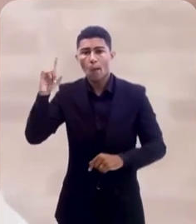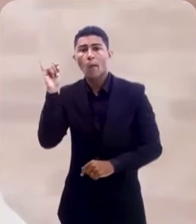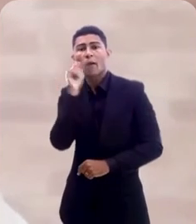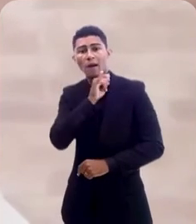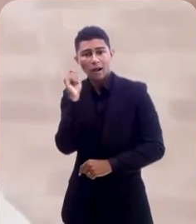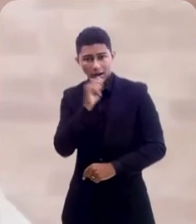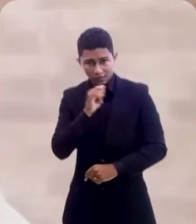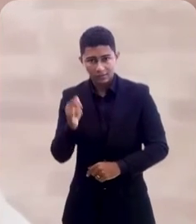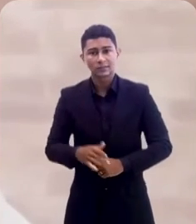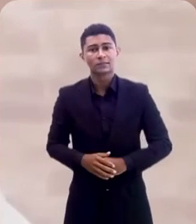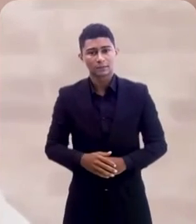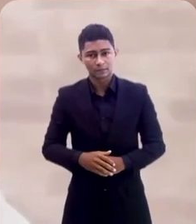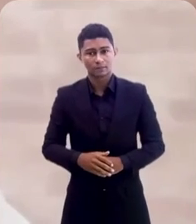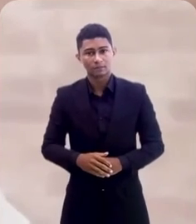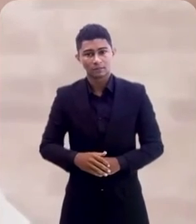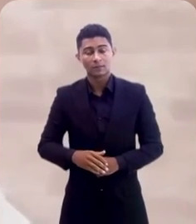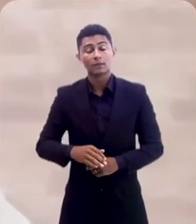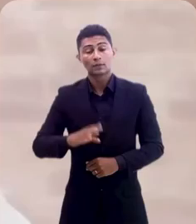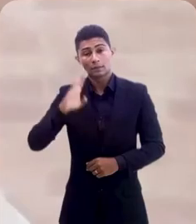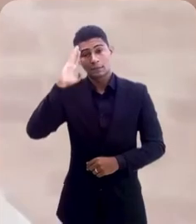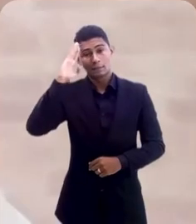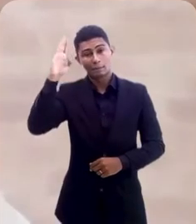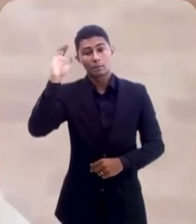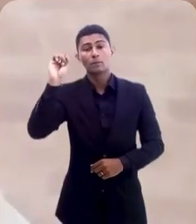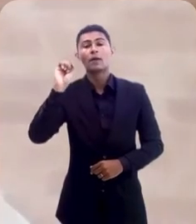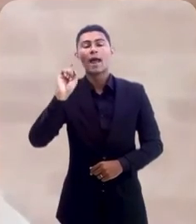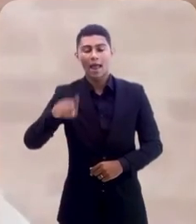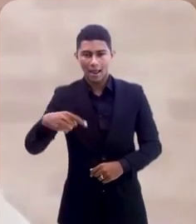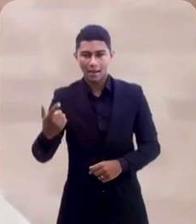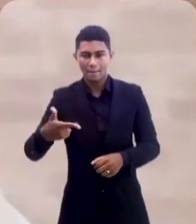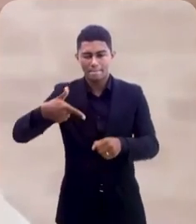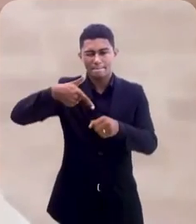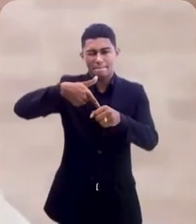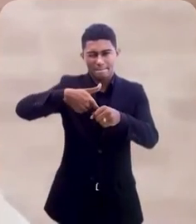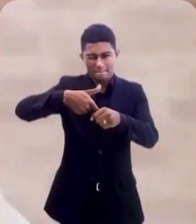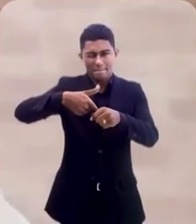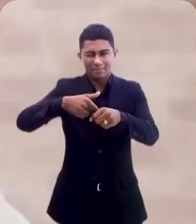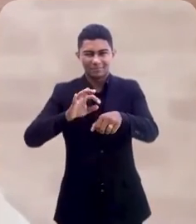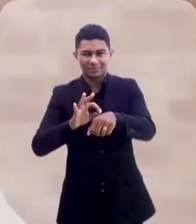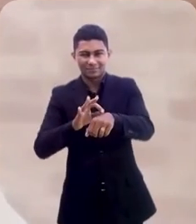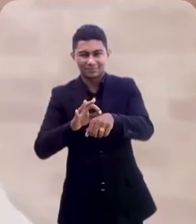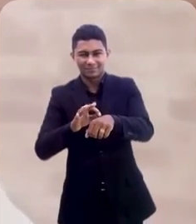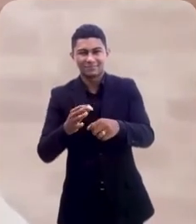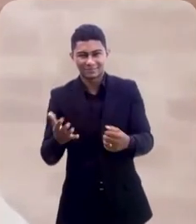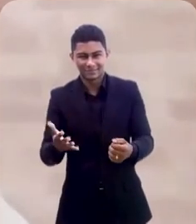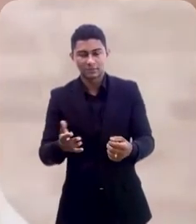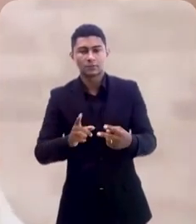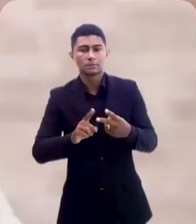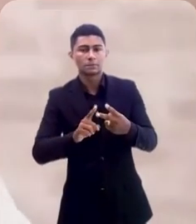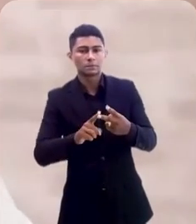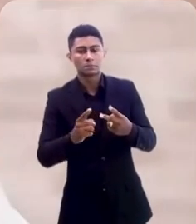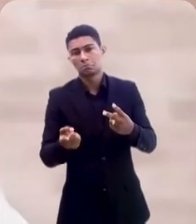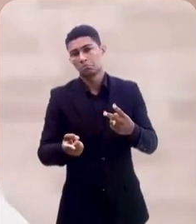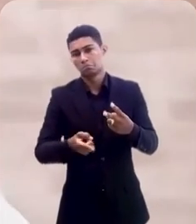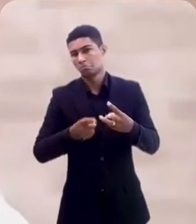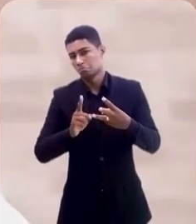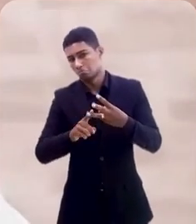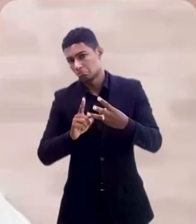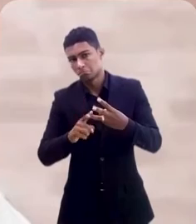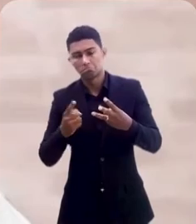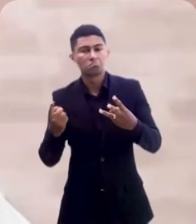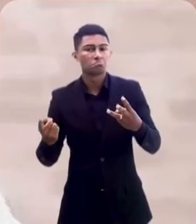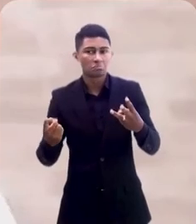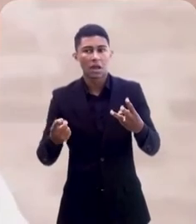fontes, principalmente o caso do petróleo, de combustíveis, né? Envolve o comércio, a